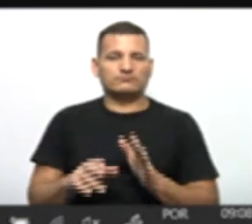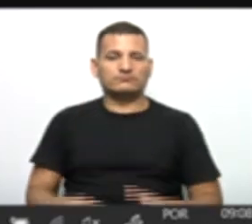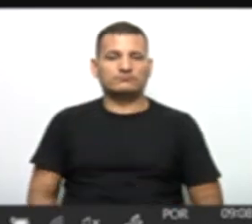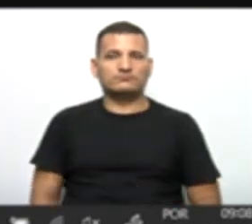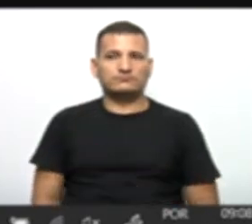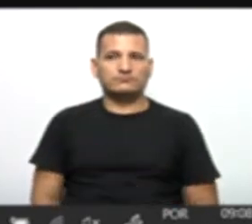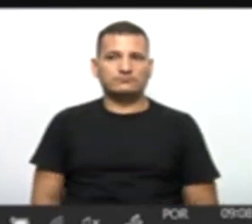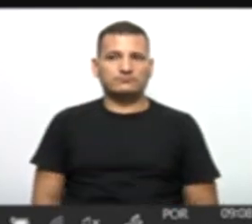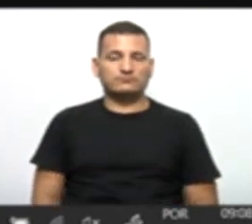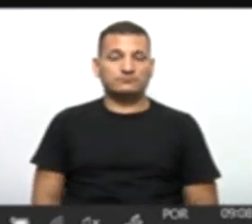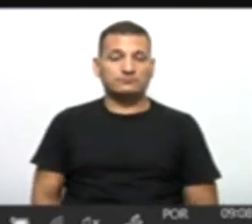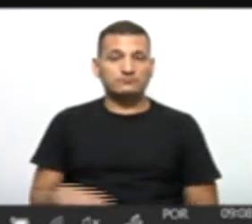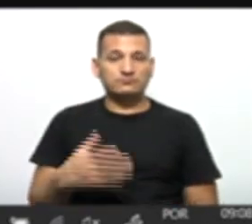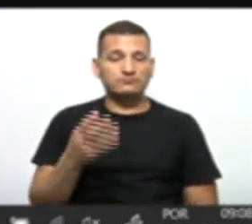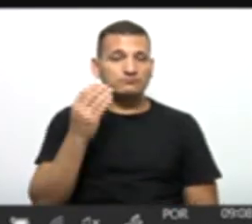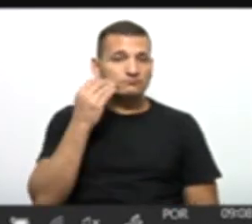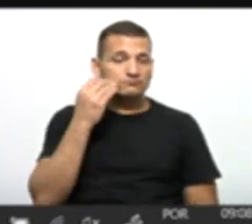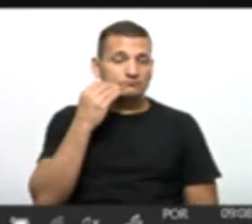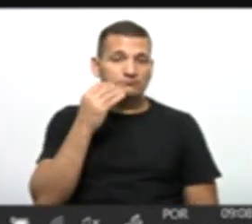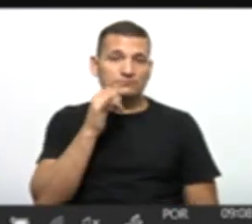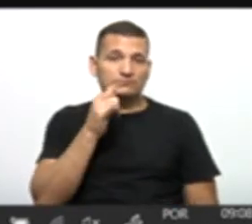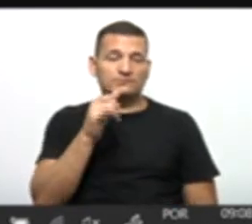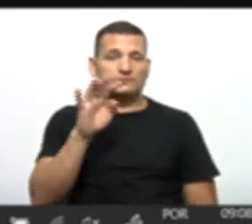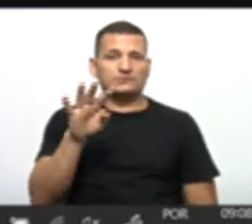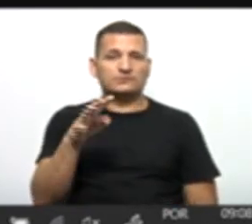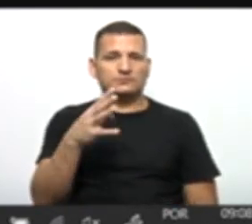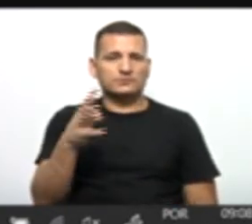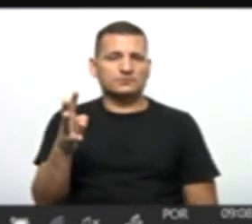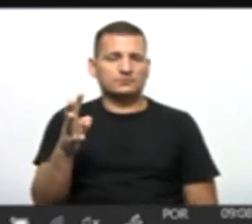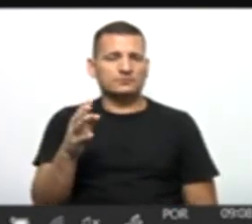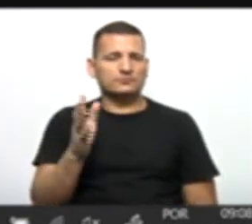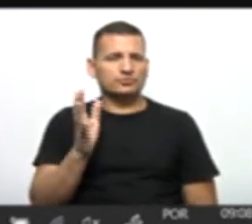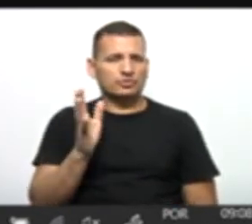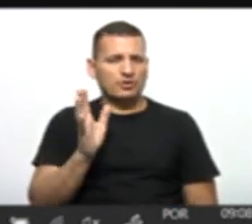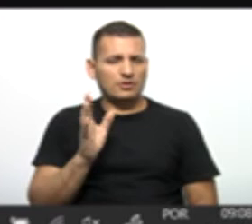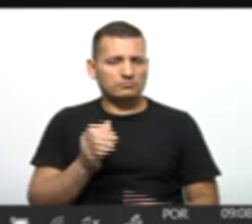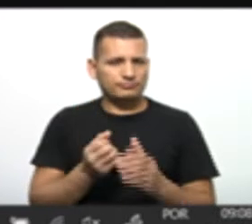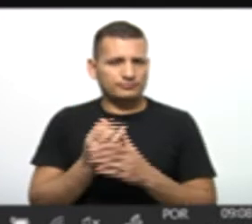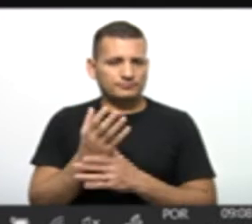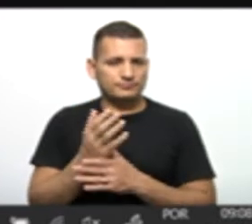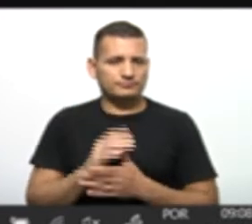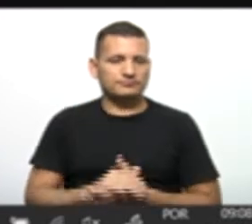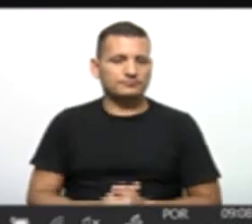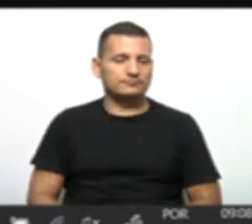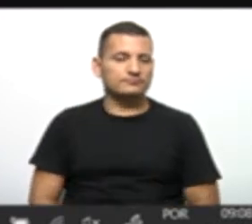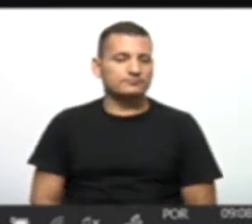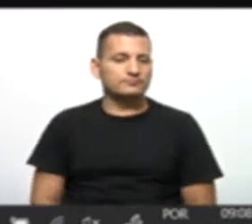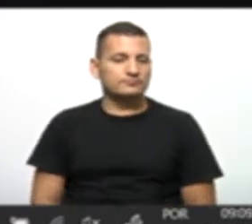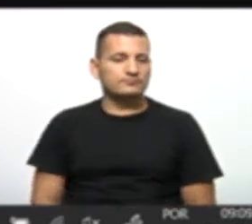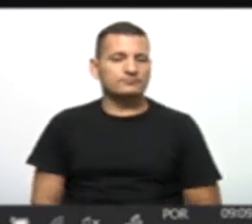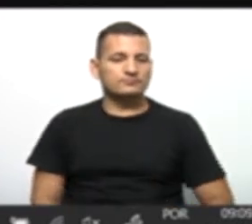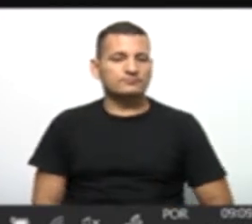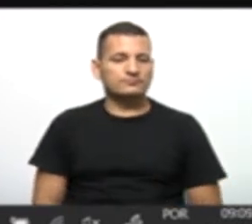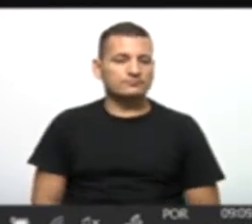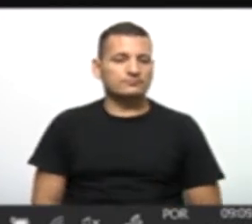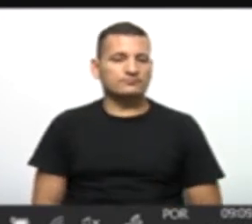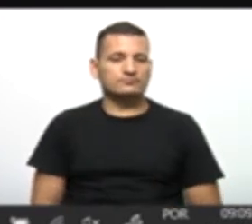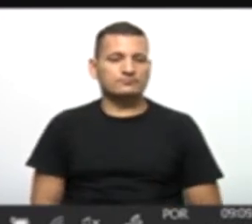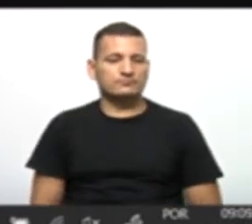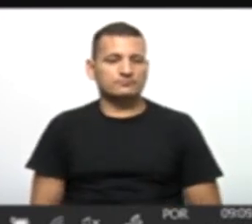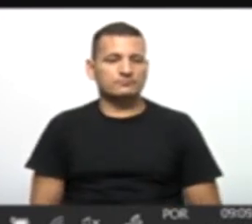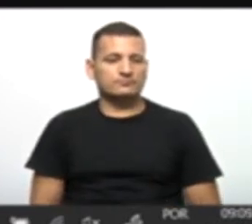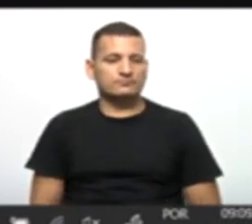Então vamos ver se existe essa tabela aqui. O comando para a gente ver se existe a tabela é o show tables. Show.